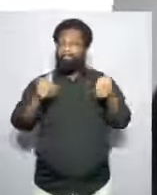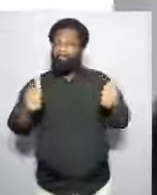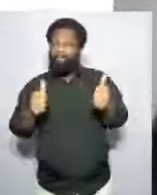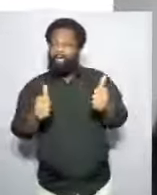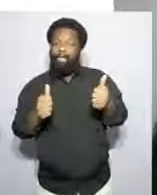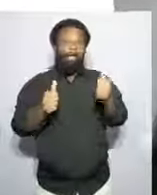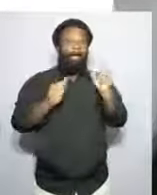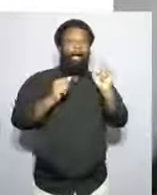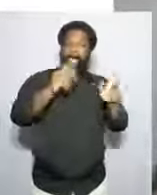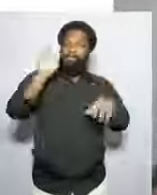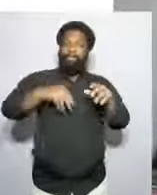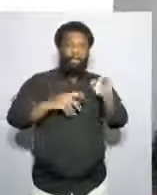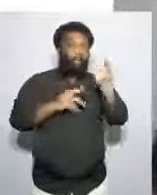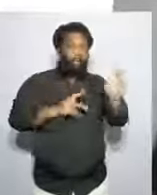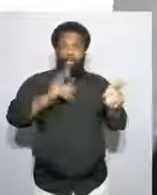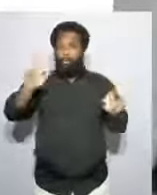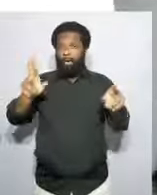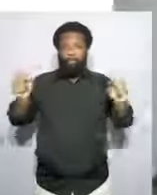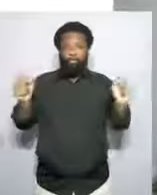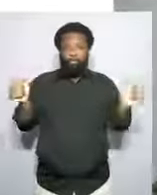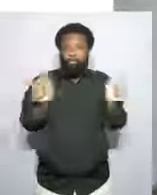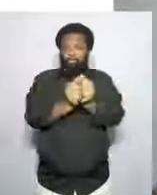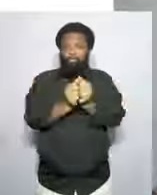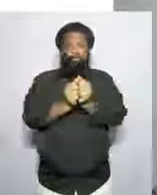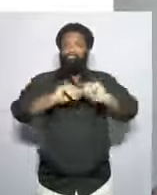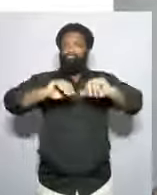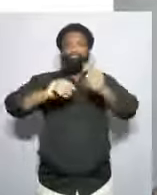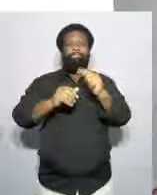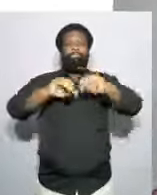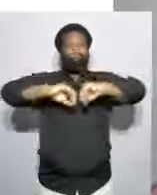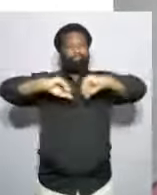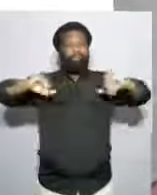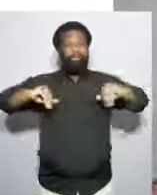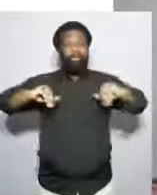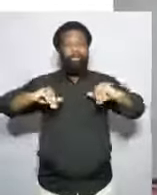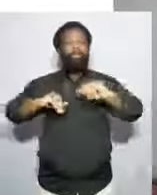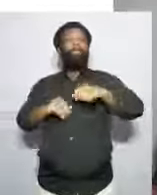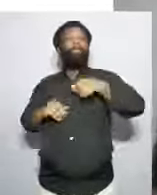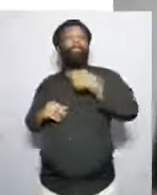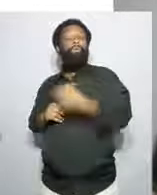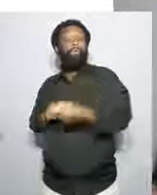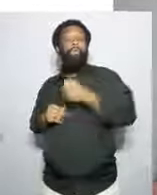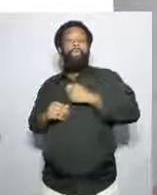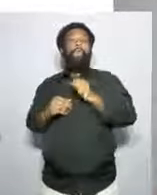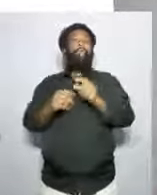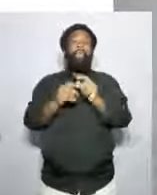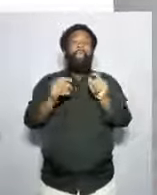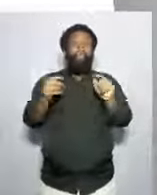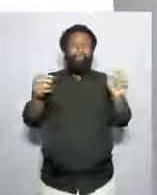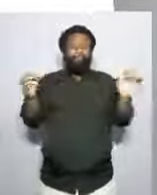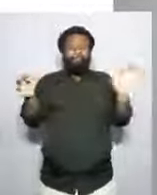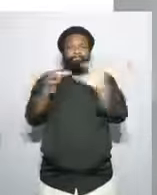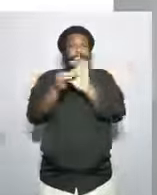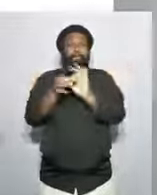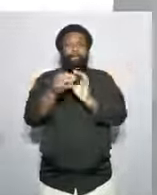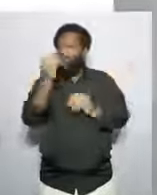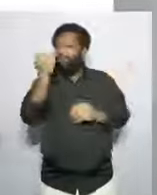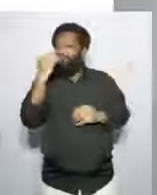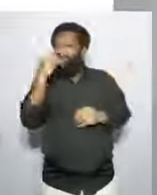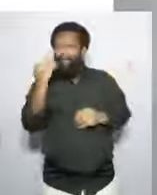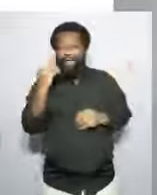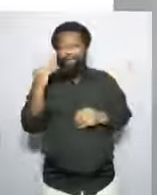mesmo elemento químico, nem de elementos químicos diferentes. Então, isso representa uma baixa reatividade. Ele tem